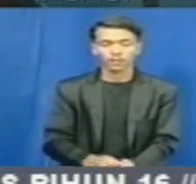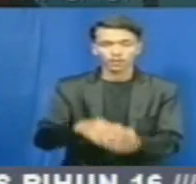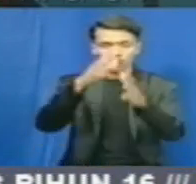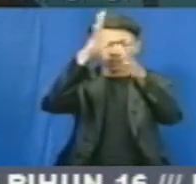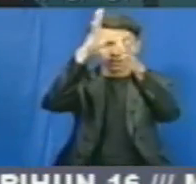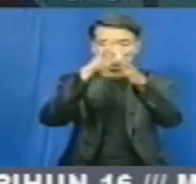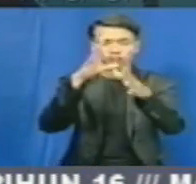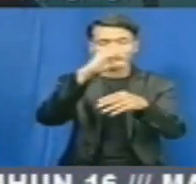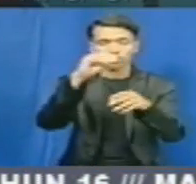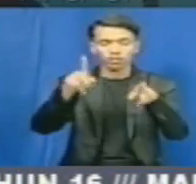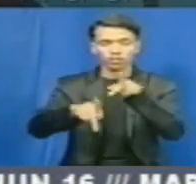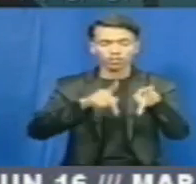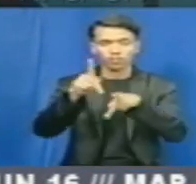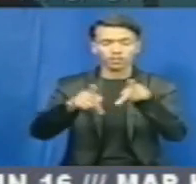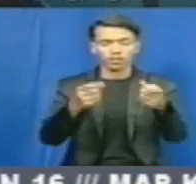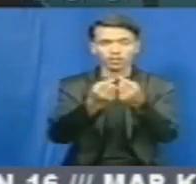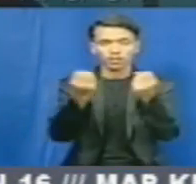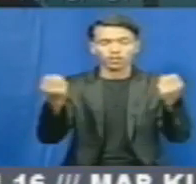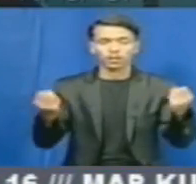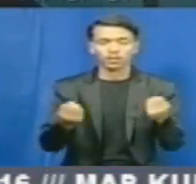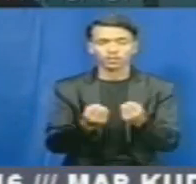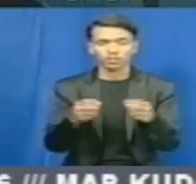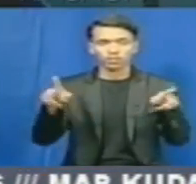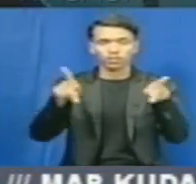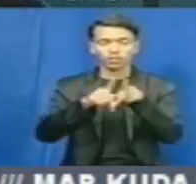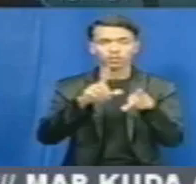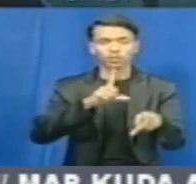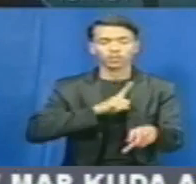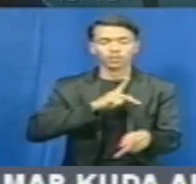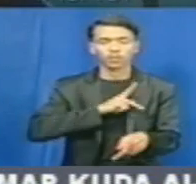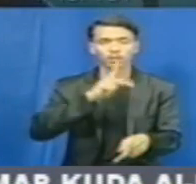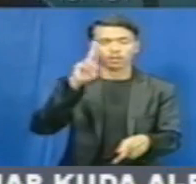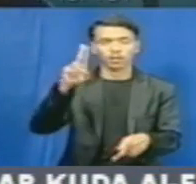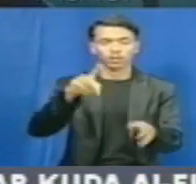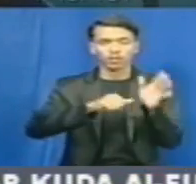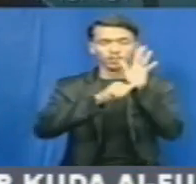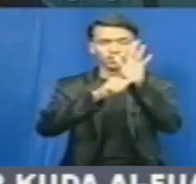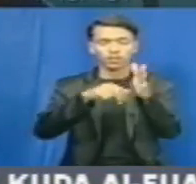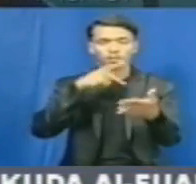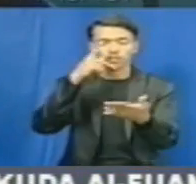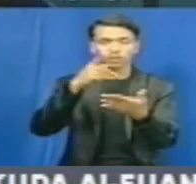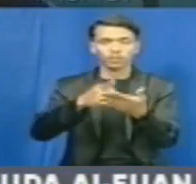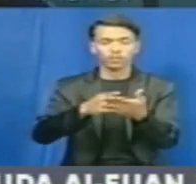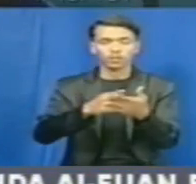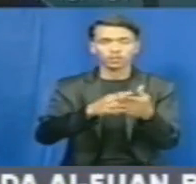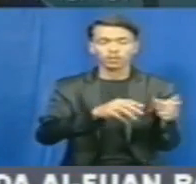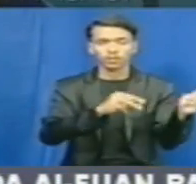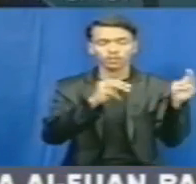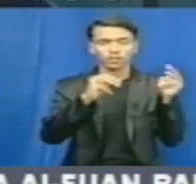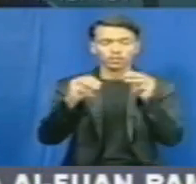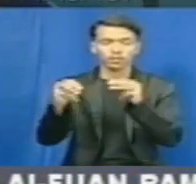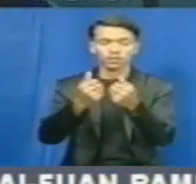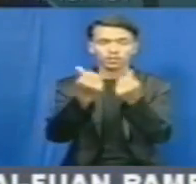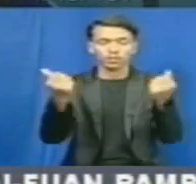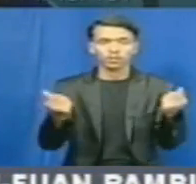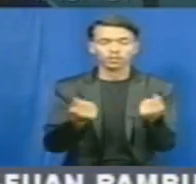Liana ino comunidade nuale sululi suku melego posto administrativo kailaku apresenta pedido transforma nuale